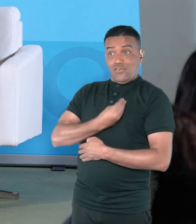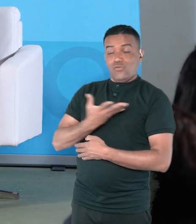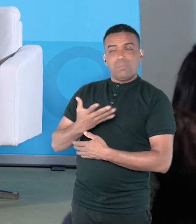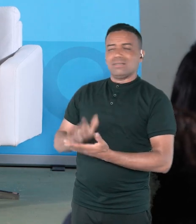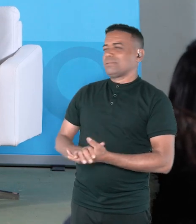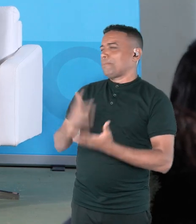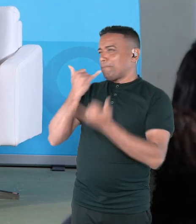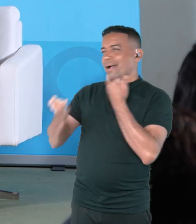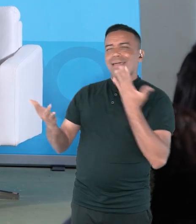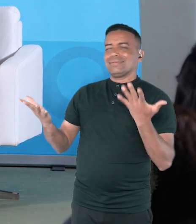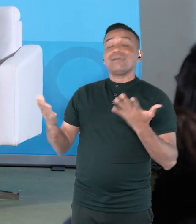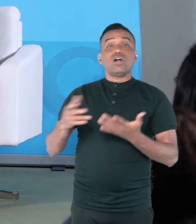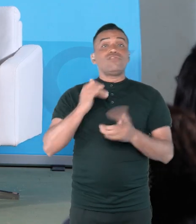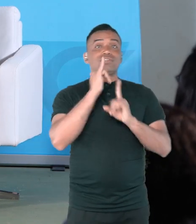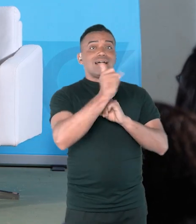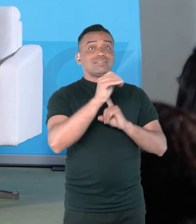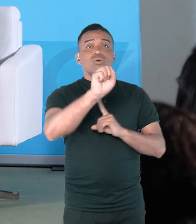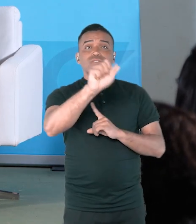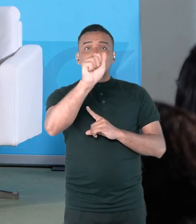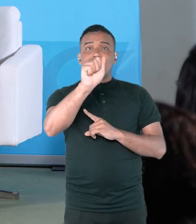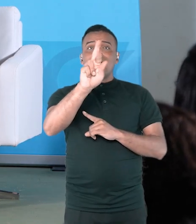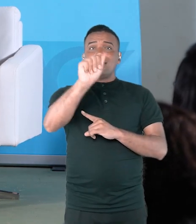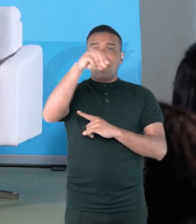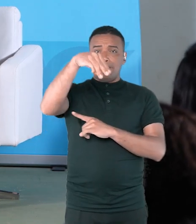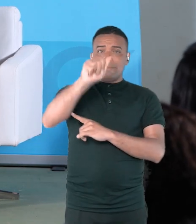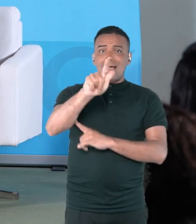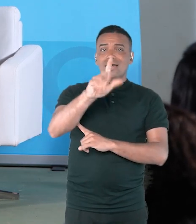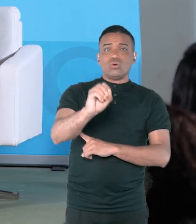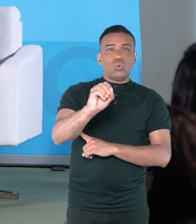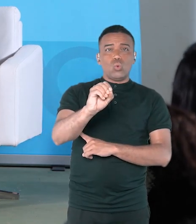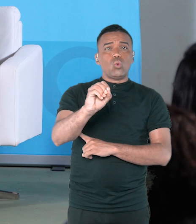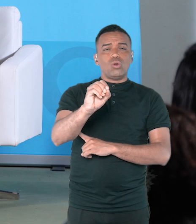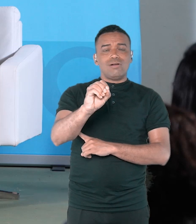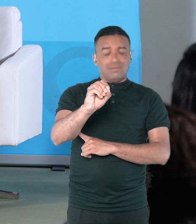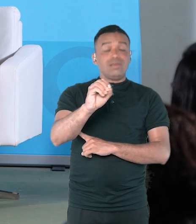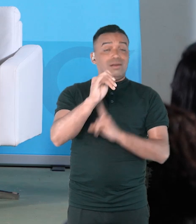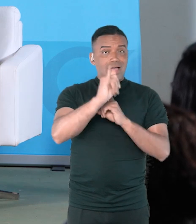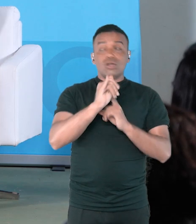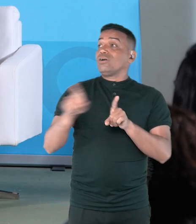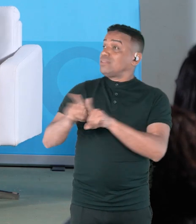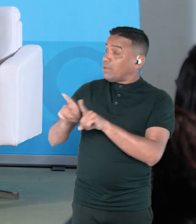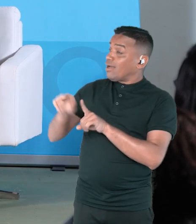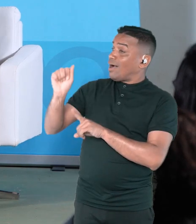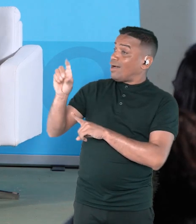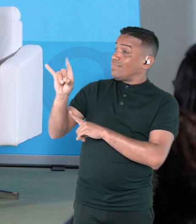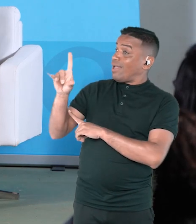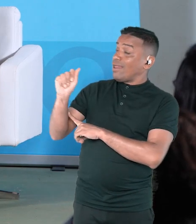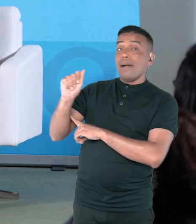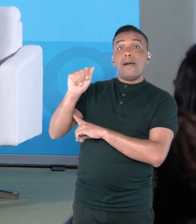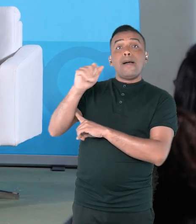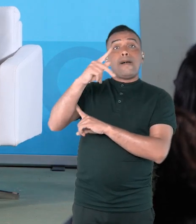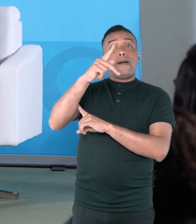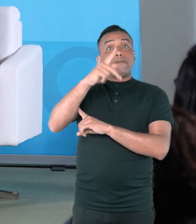mas ele fez a narração do Saramago quando eu trouxe o Saramago. Que lindo, uma das vezes. E ele fez agora a Adélia Prado.